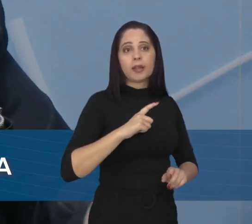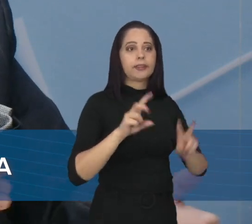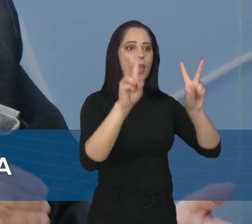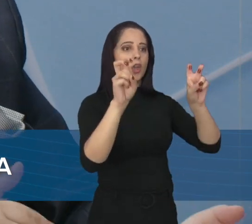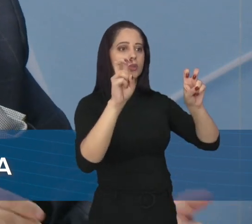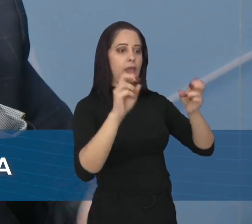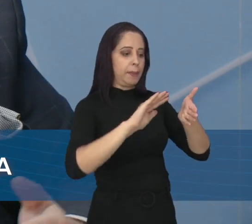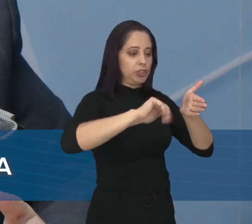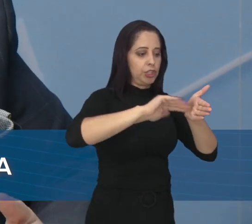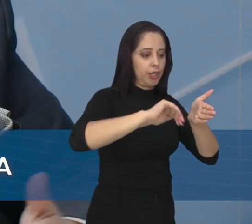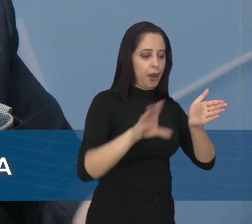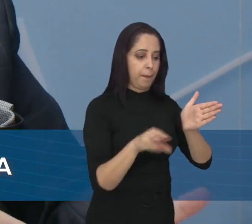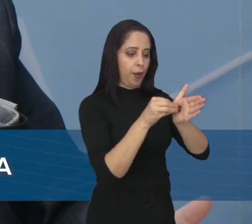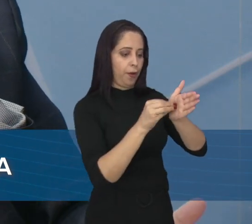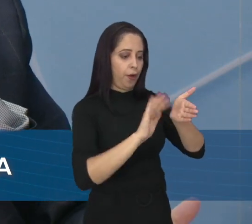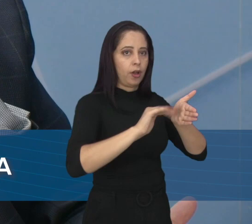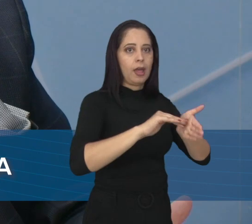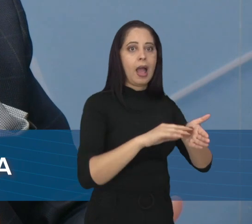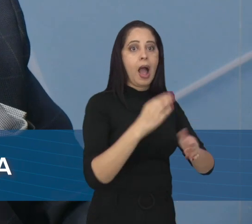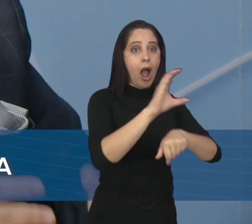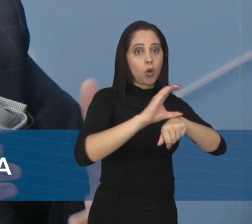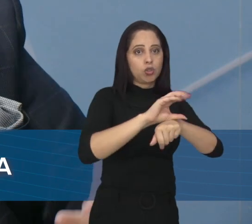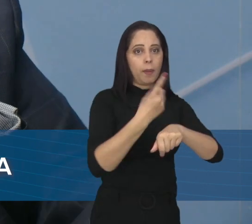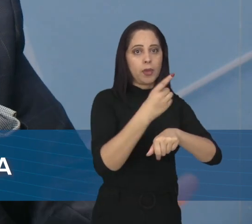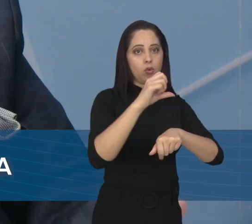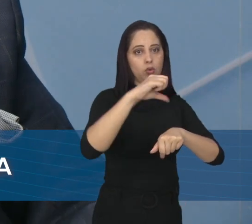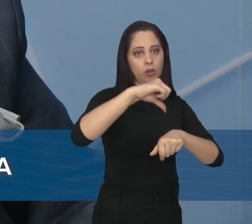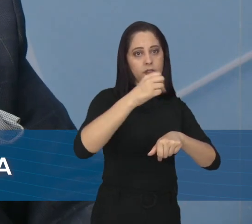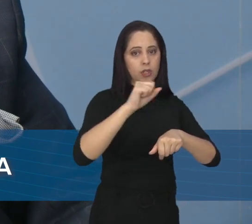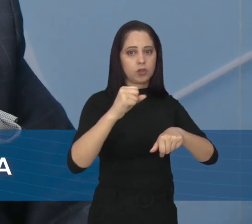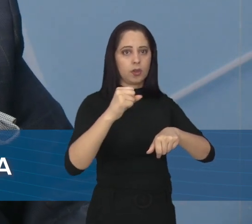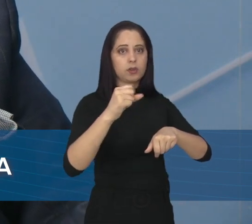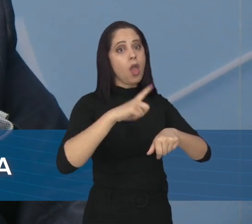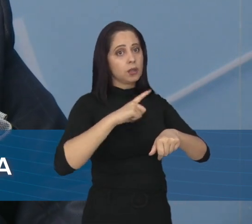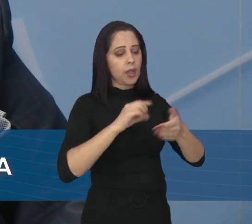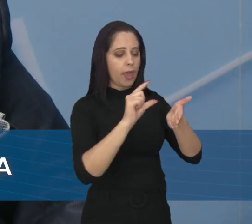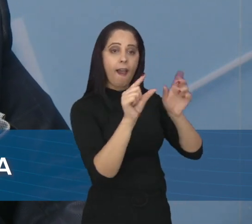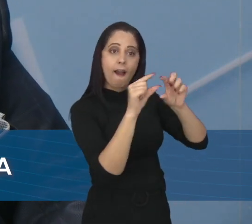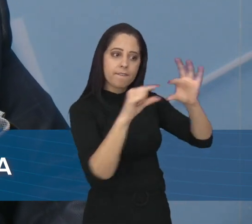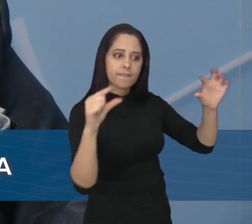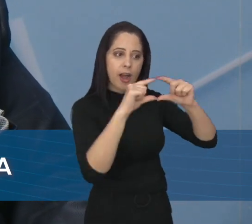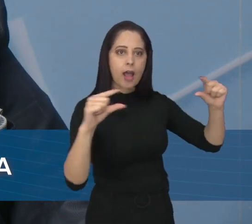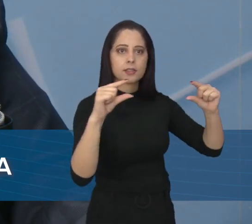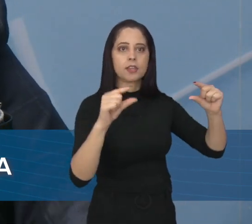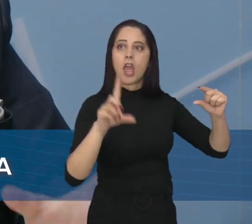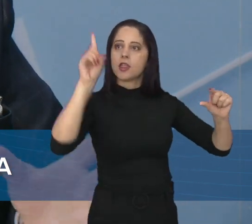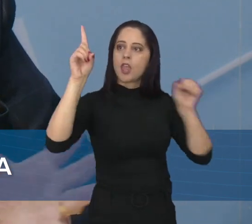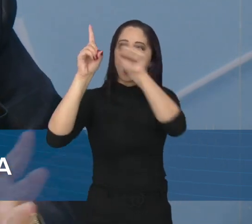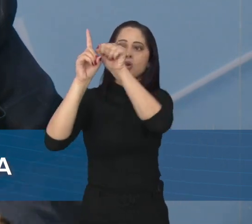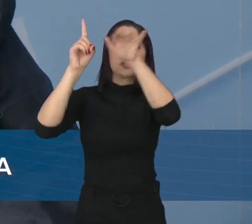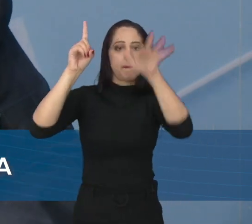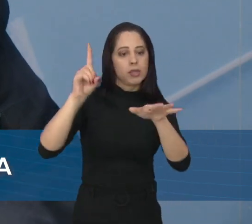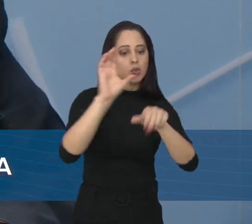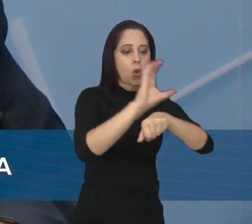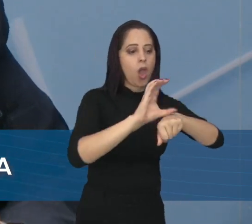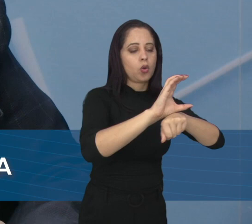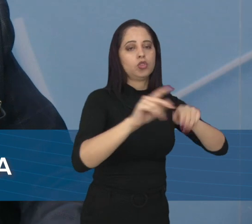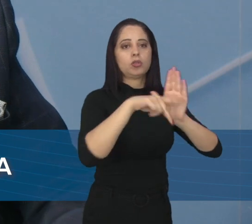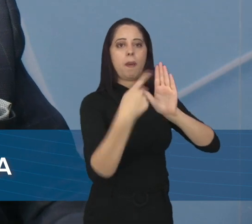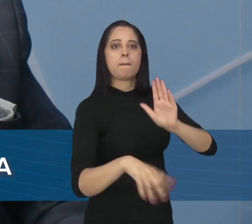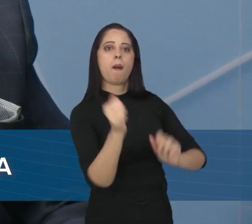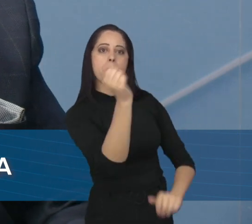retirado. Inserido e retirado. A de 88, ela tem esse termo, sob as bênçãos de Deus. Ou seja, isso